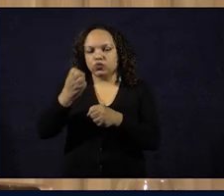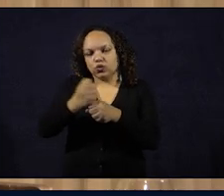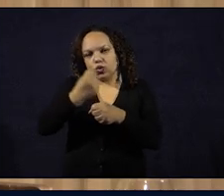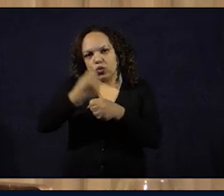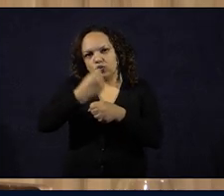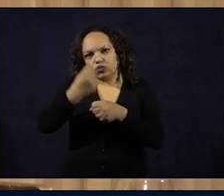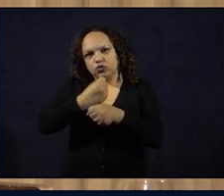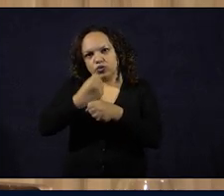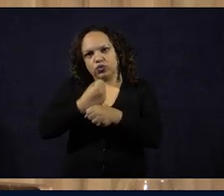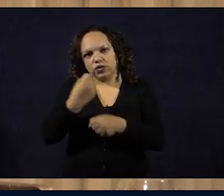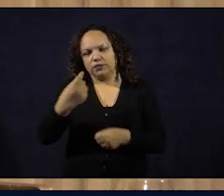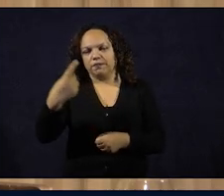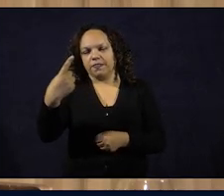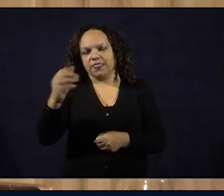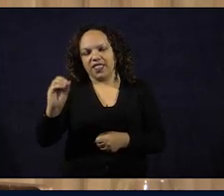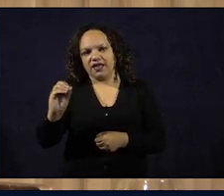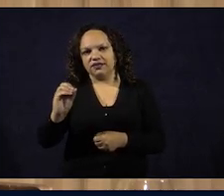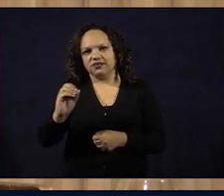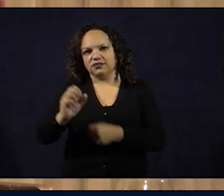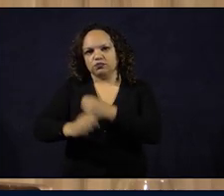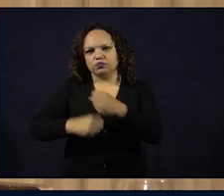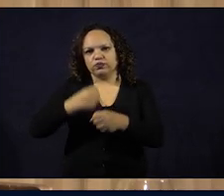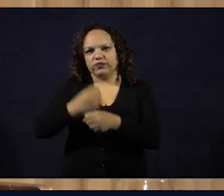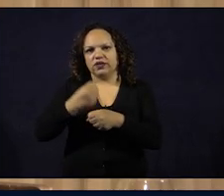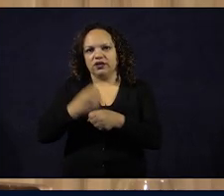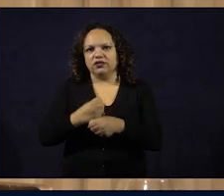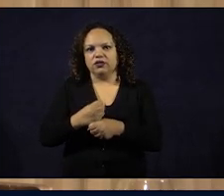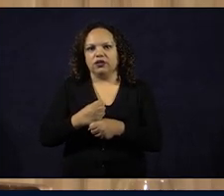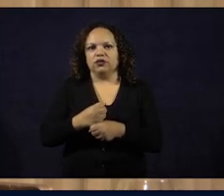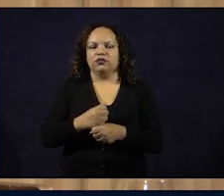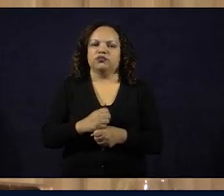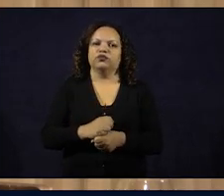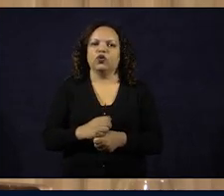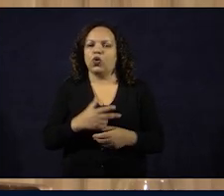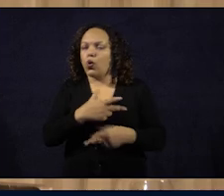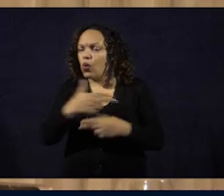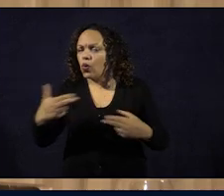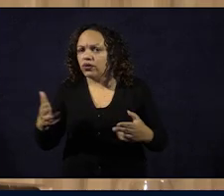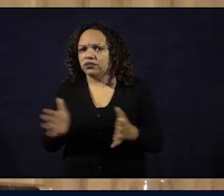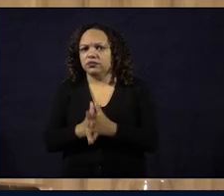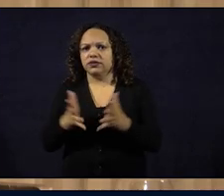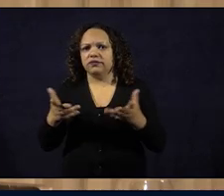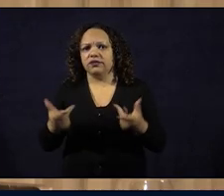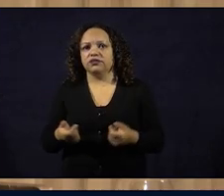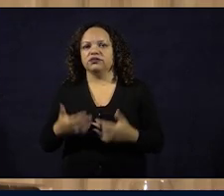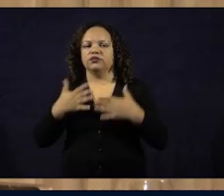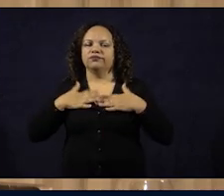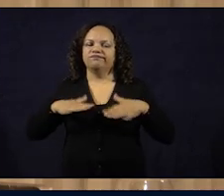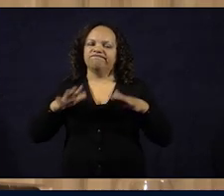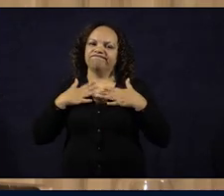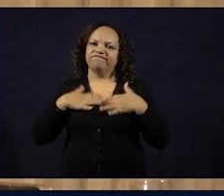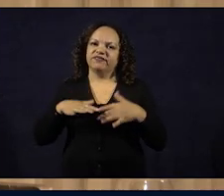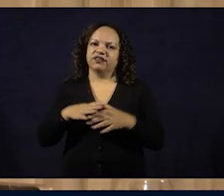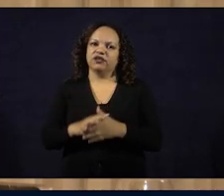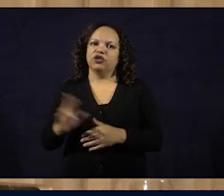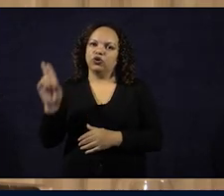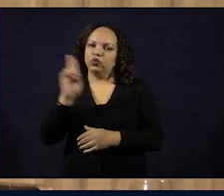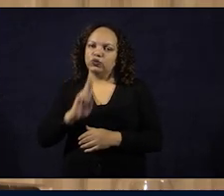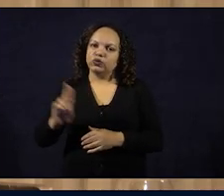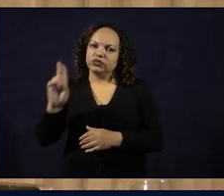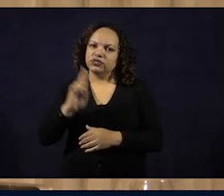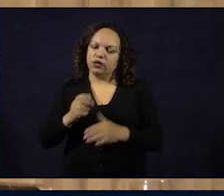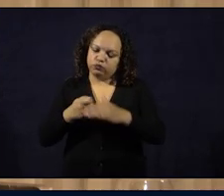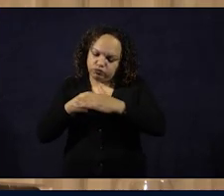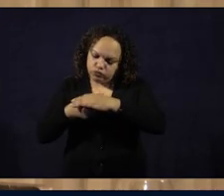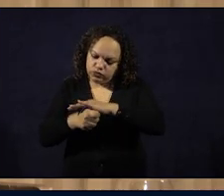para os próximos 10 anos, então, hoje você tem segmentação de produto no Porto e tivemos a tranquilidade de fazer os